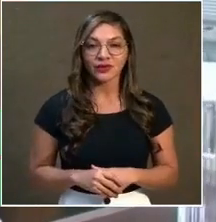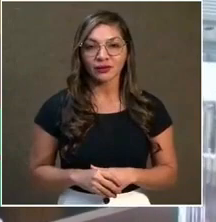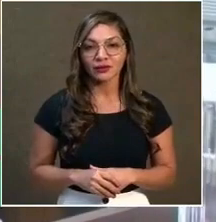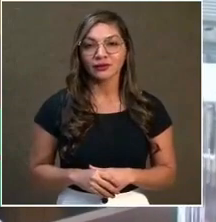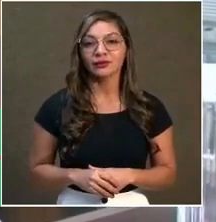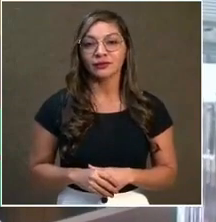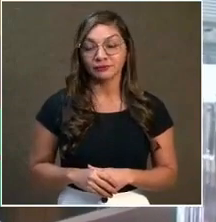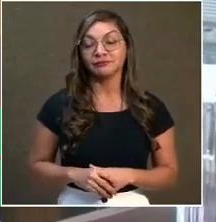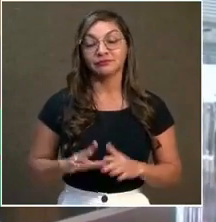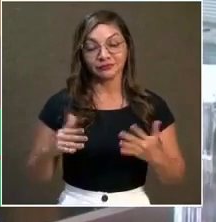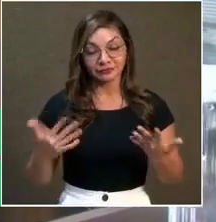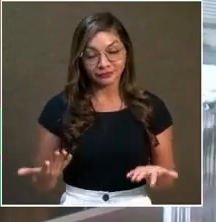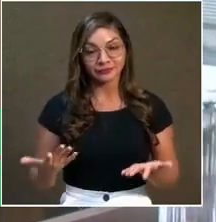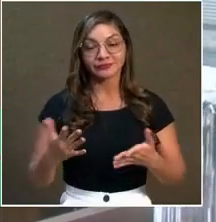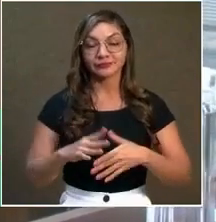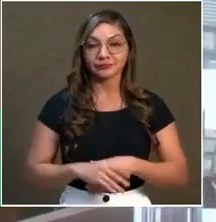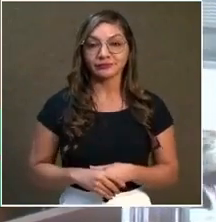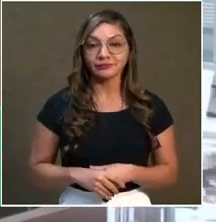Passado isso,